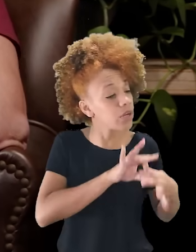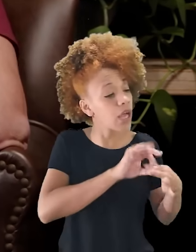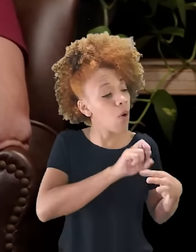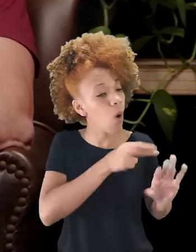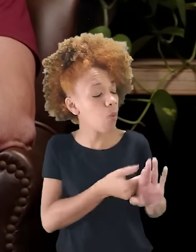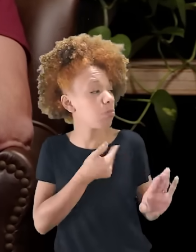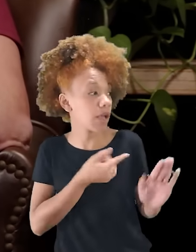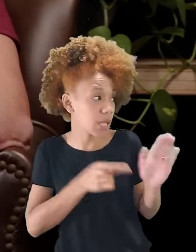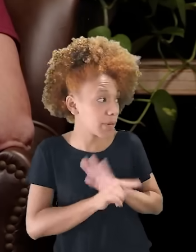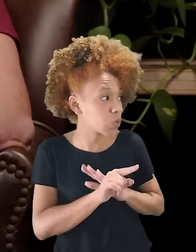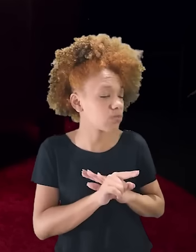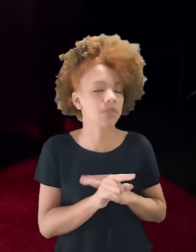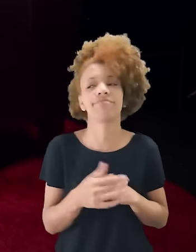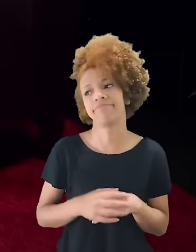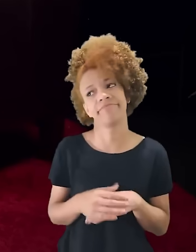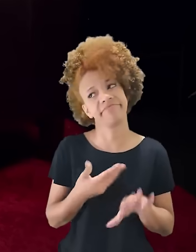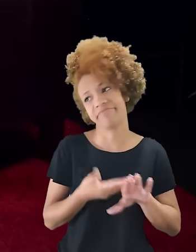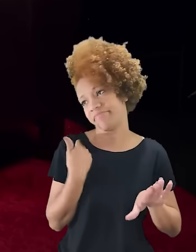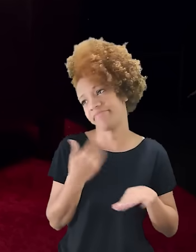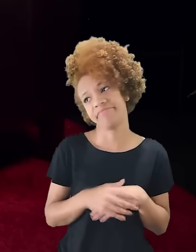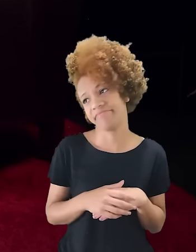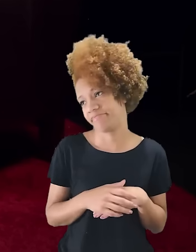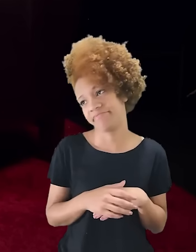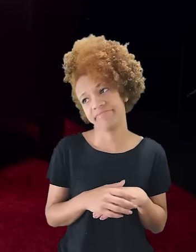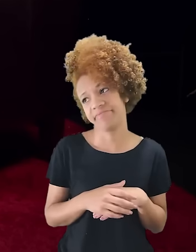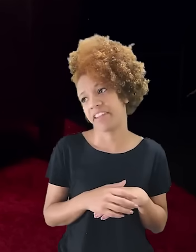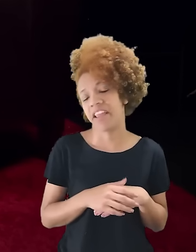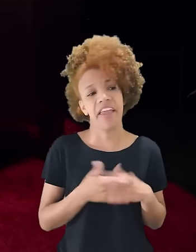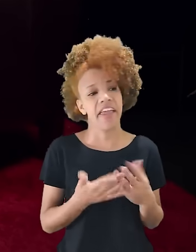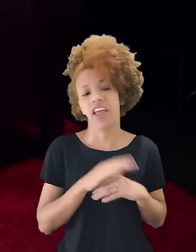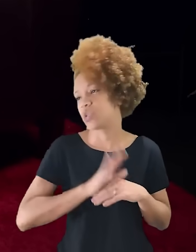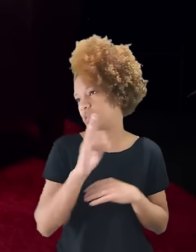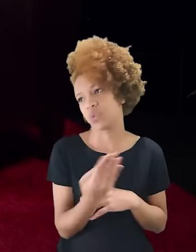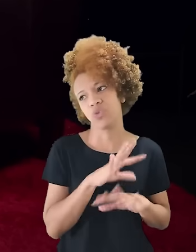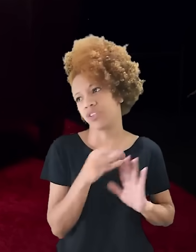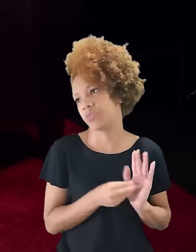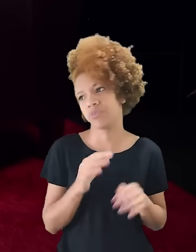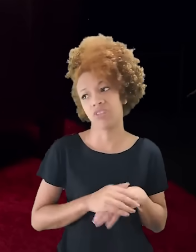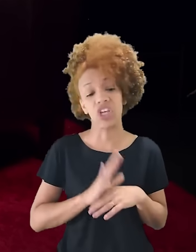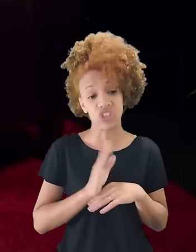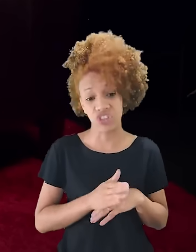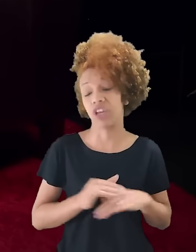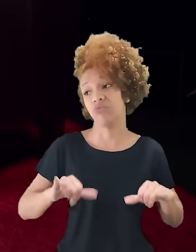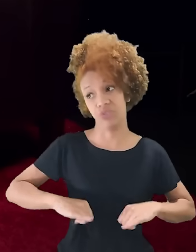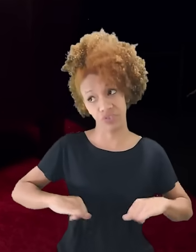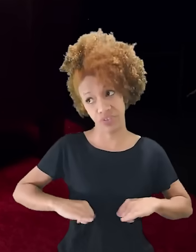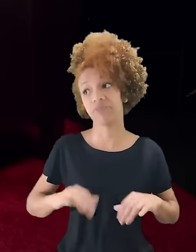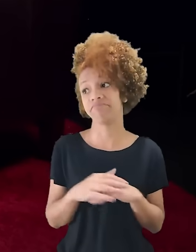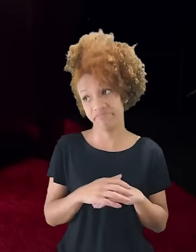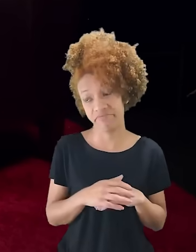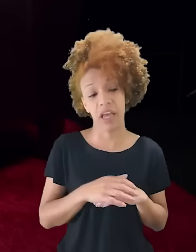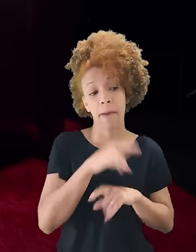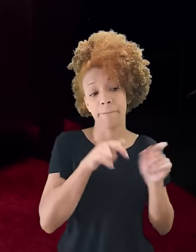ou mais desunião essa é a pergunta desunião É pois eu imaginava é cobra comendo cobra já passei muitas poucas e boas viu